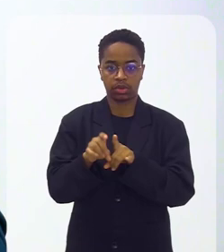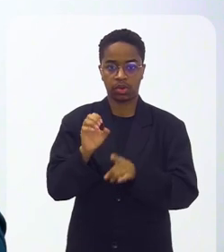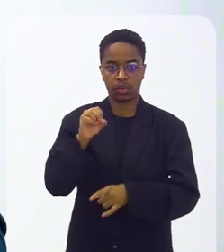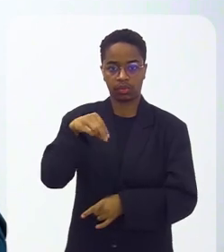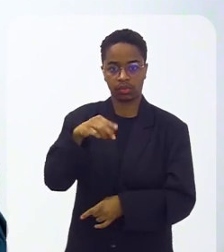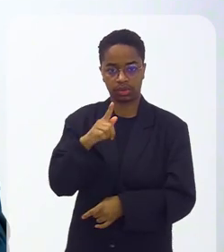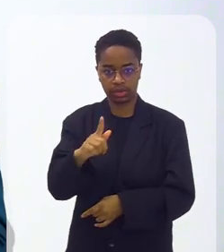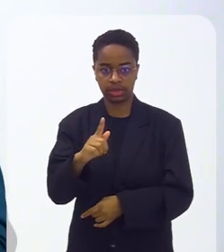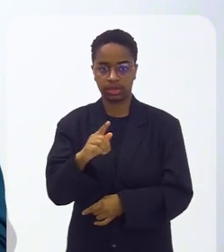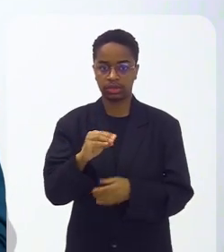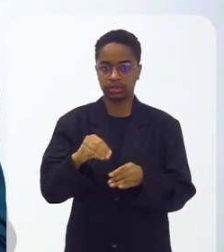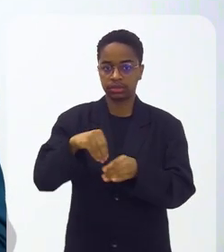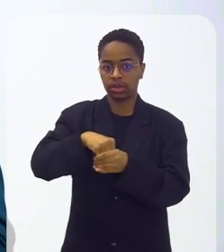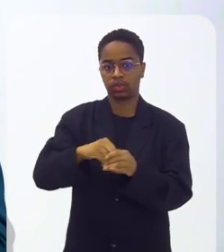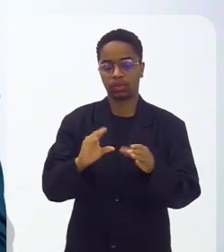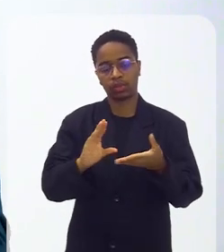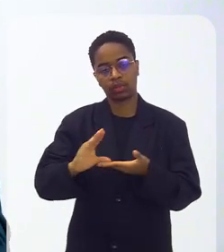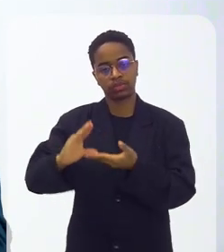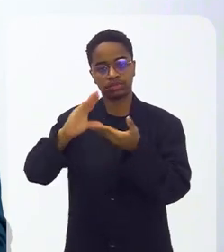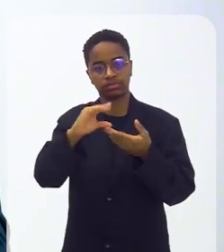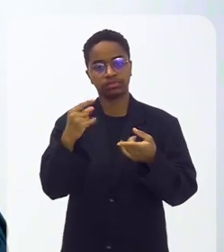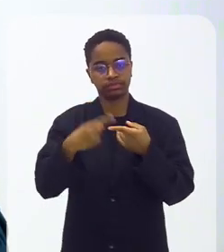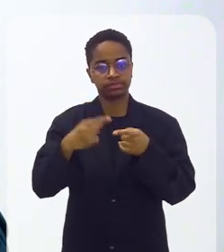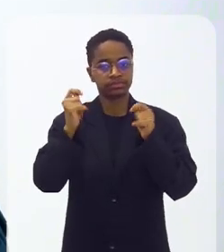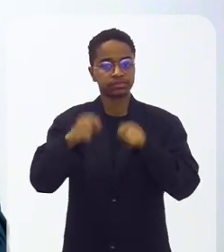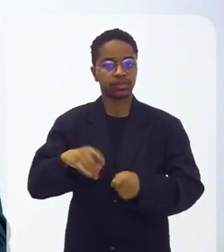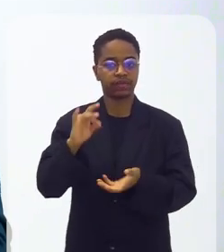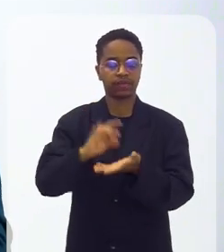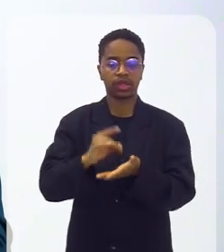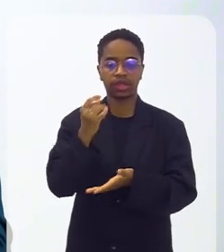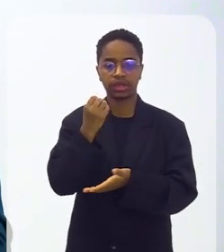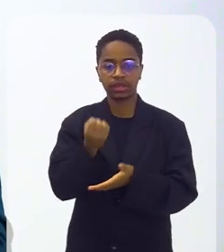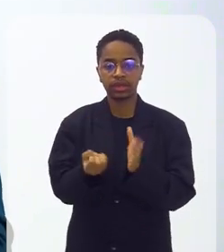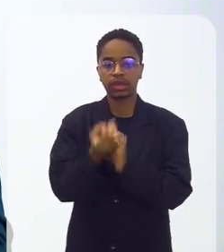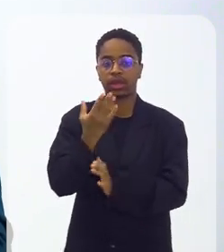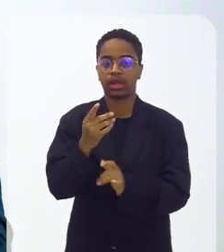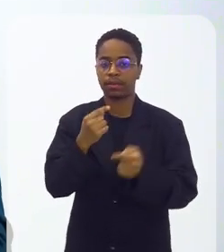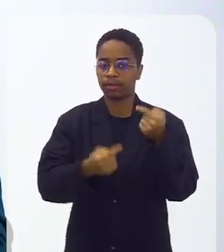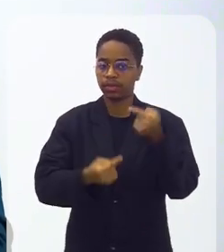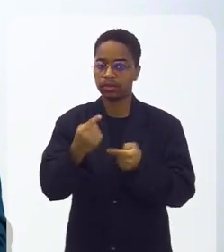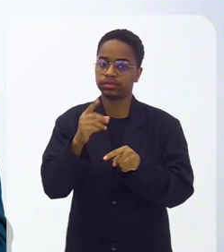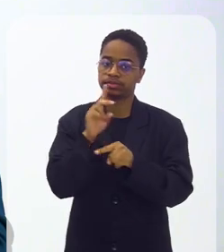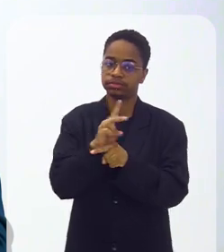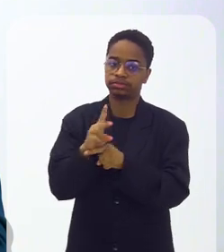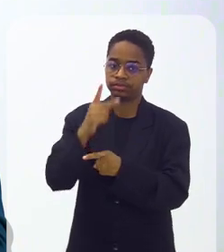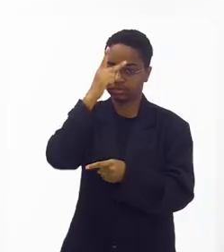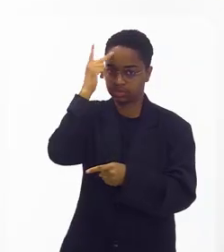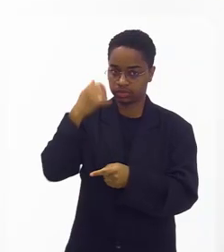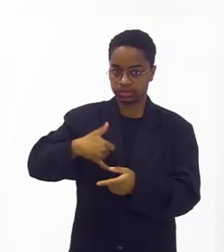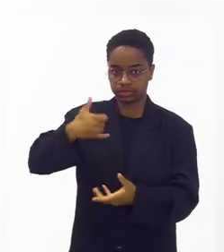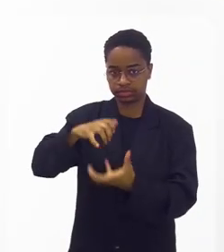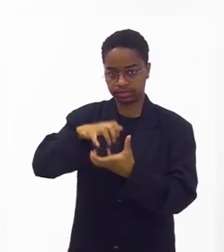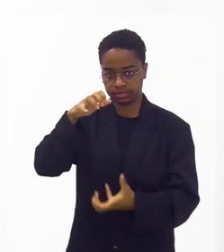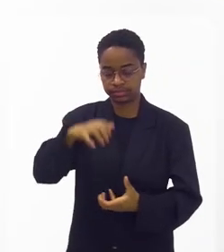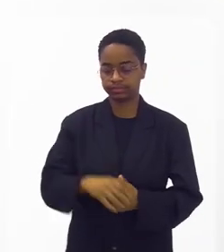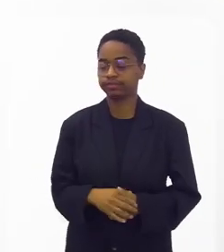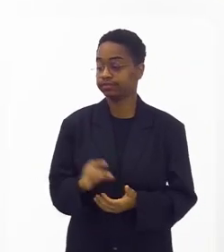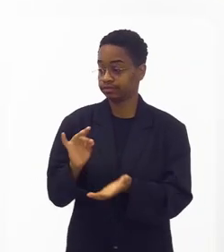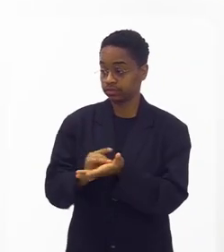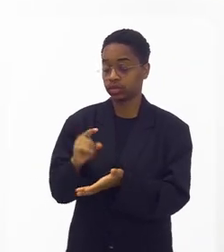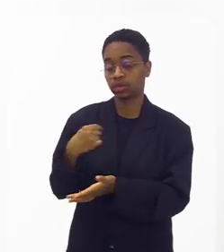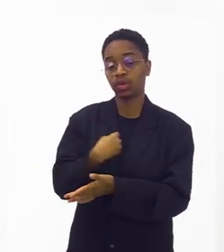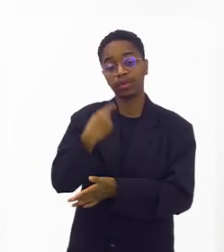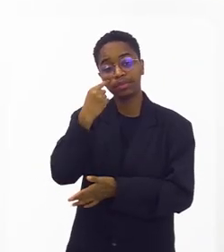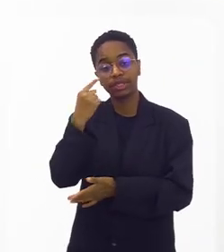entidades e organizações nesses conselhos para a gente ter uma boa política de proteção à pessoa idosa. Nós